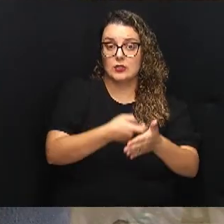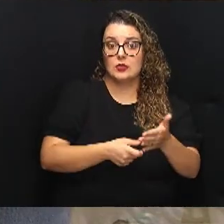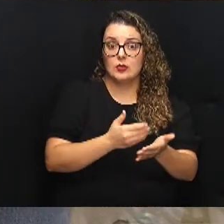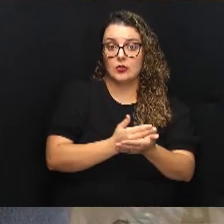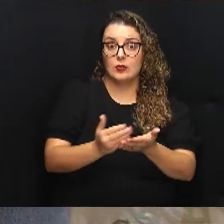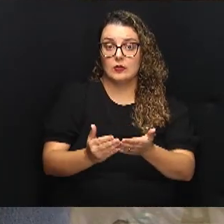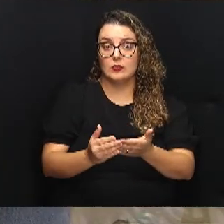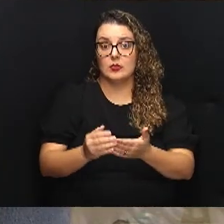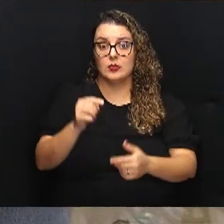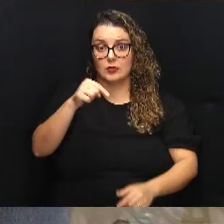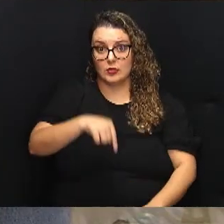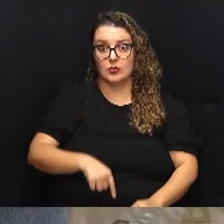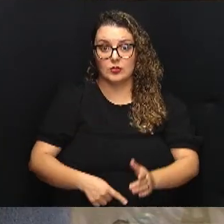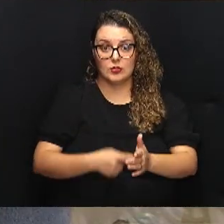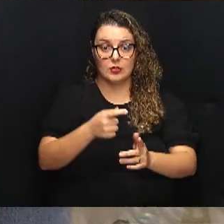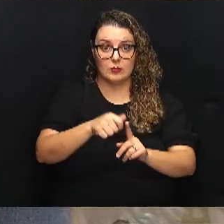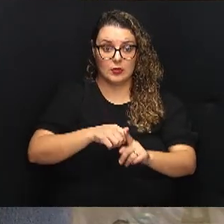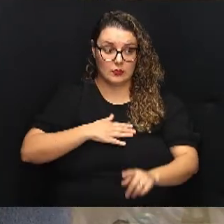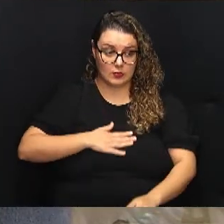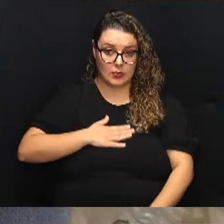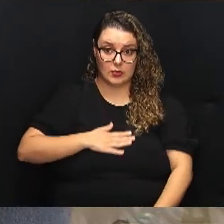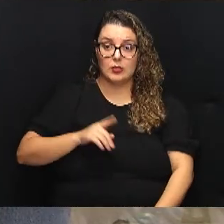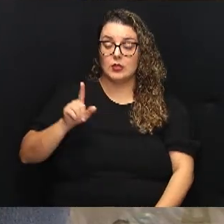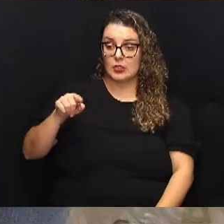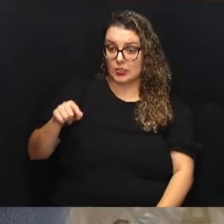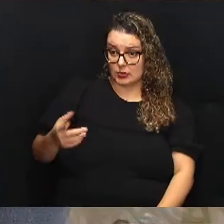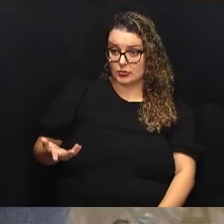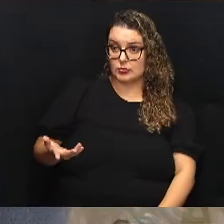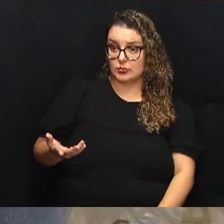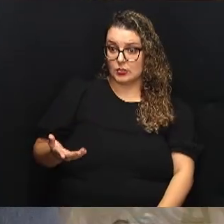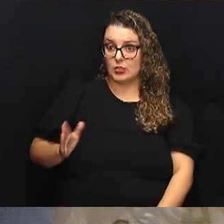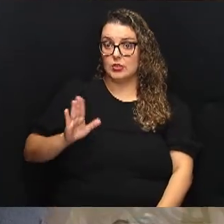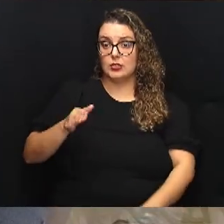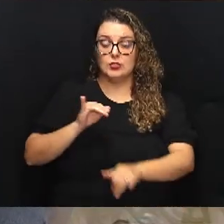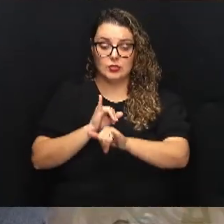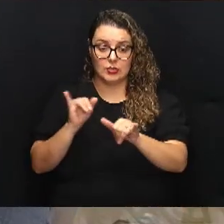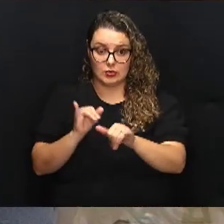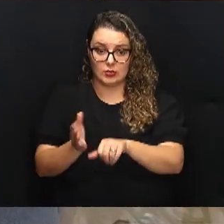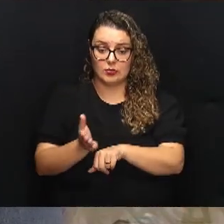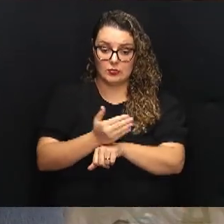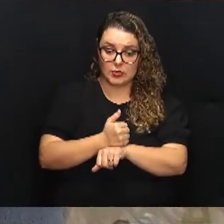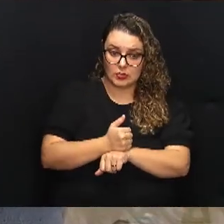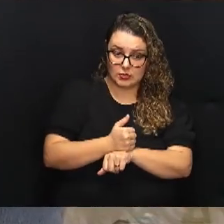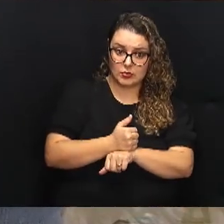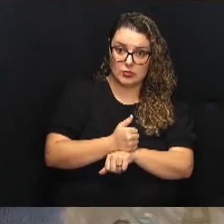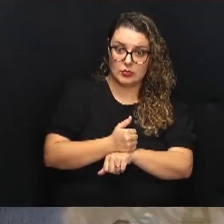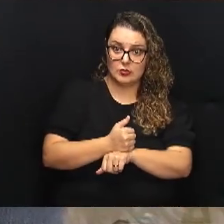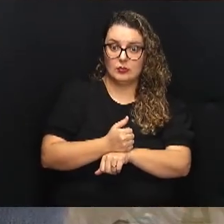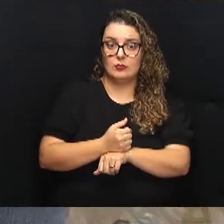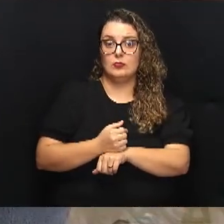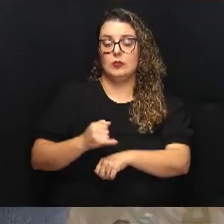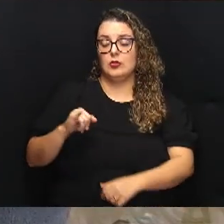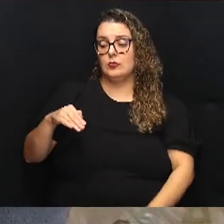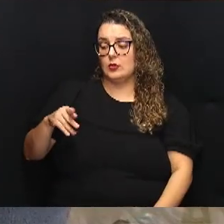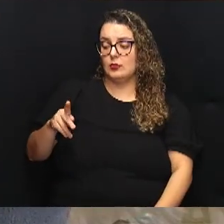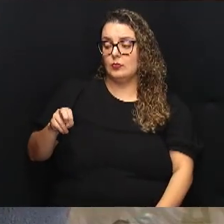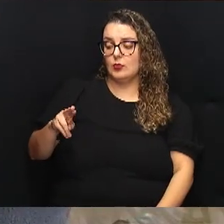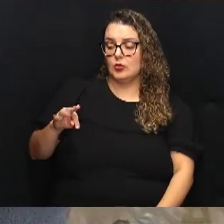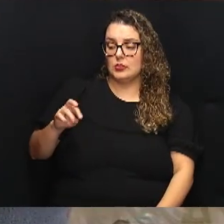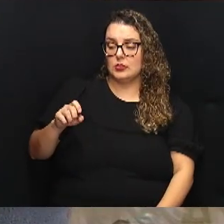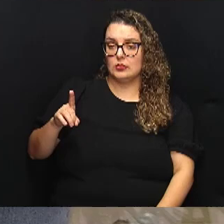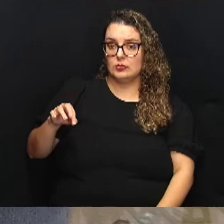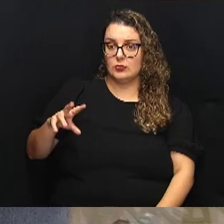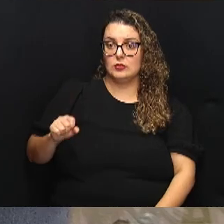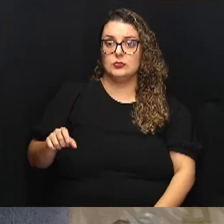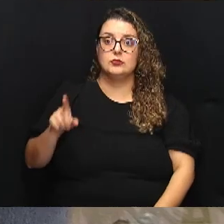a partir do dia 1º de agosto, né? Isso, ela já foi anunciada anteriormente para que os importadores nos Estados